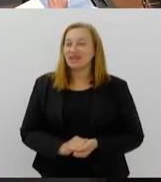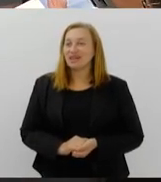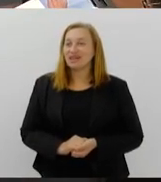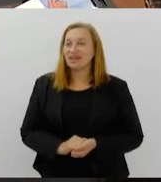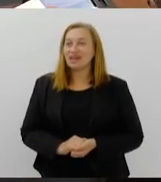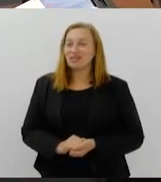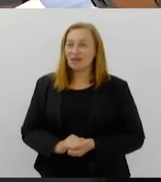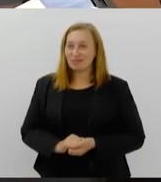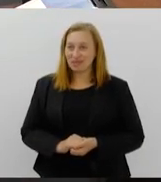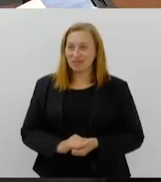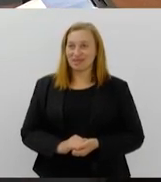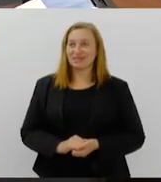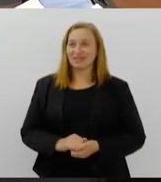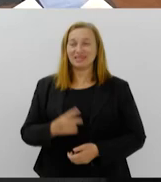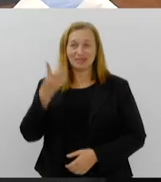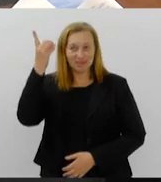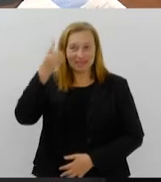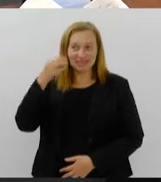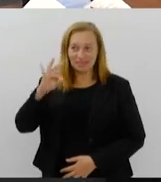Deputada Marta Rocha.